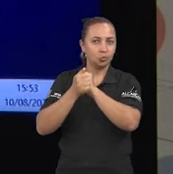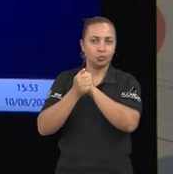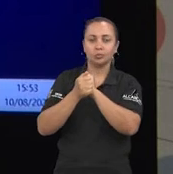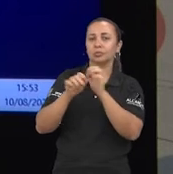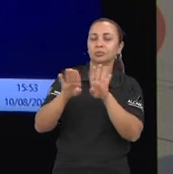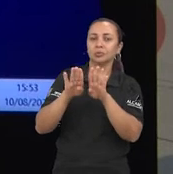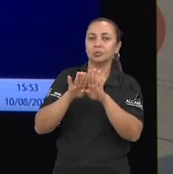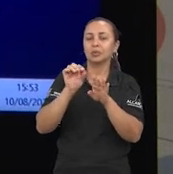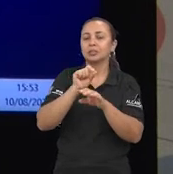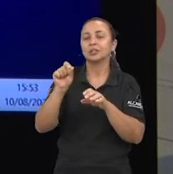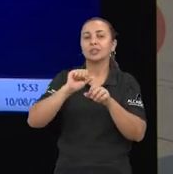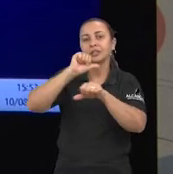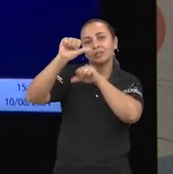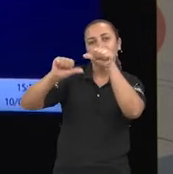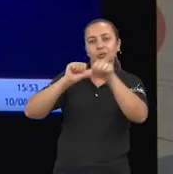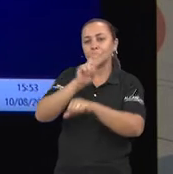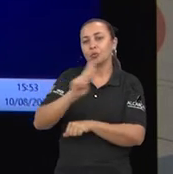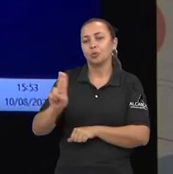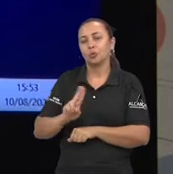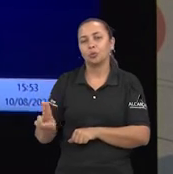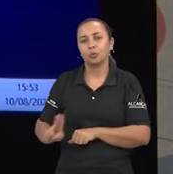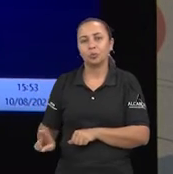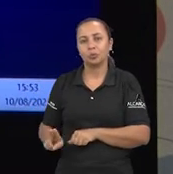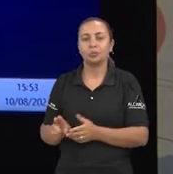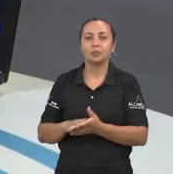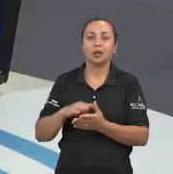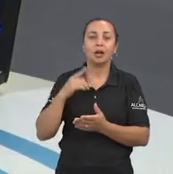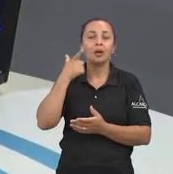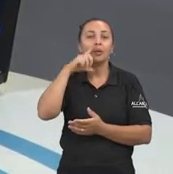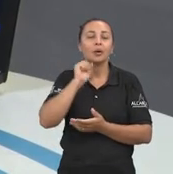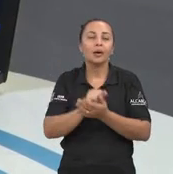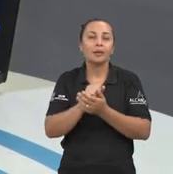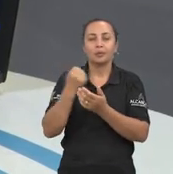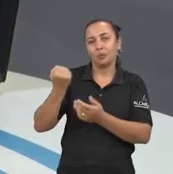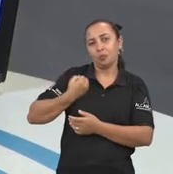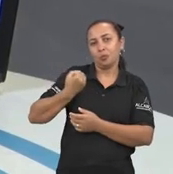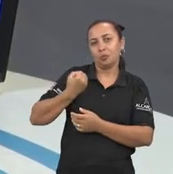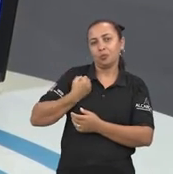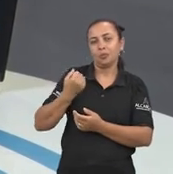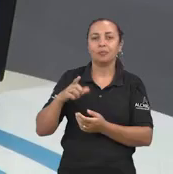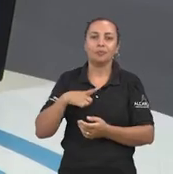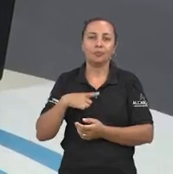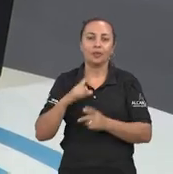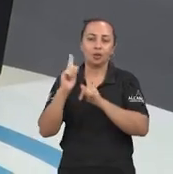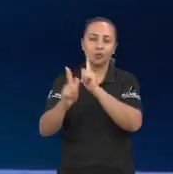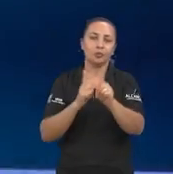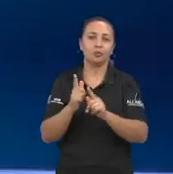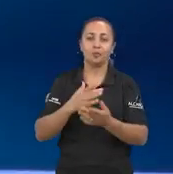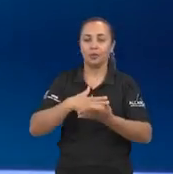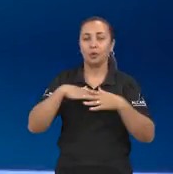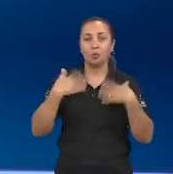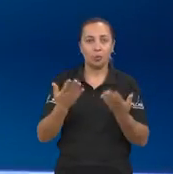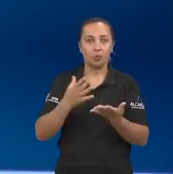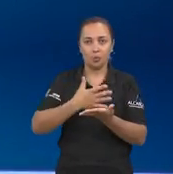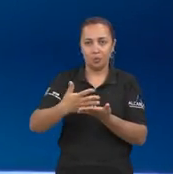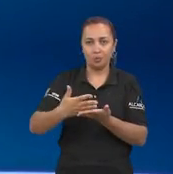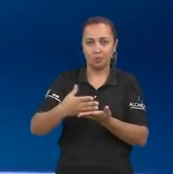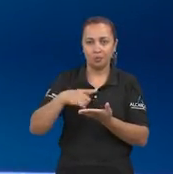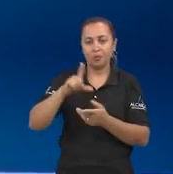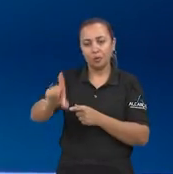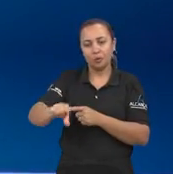aqui os créditos de quem desenvolveu e eu tenho um ranking Geral ao iniciar a gente e